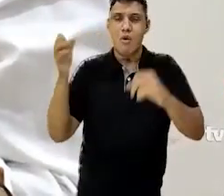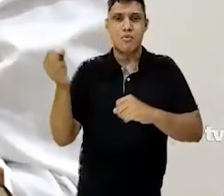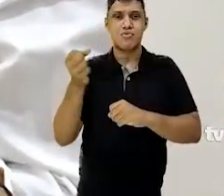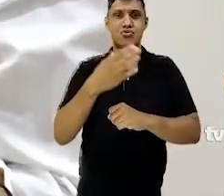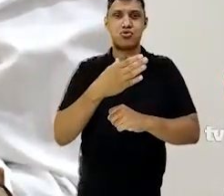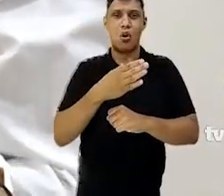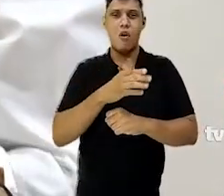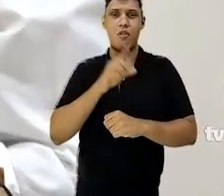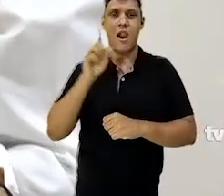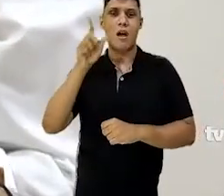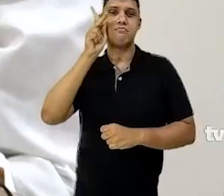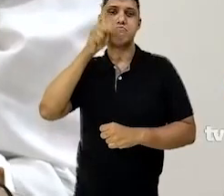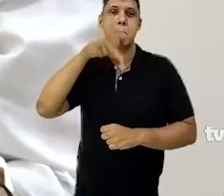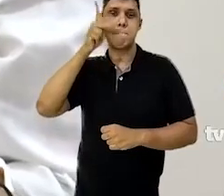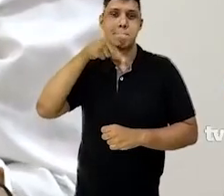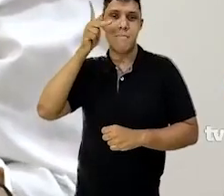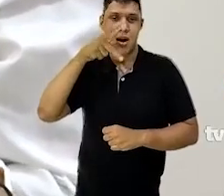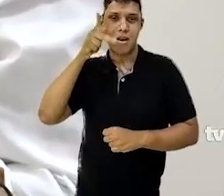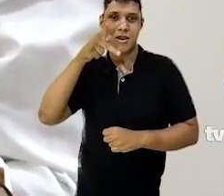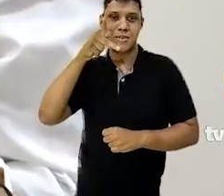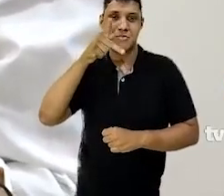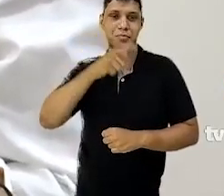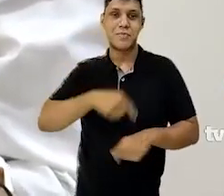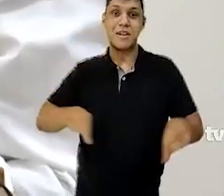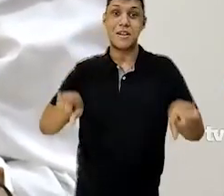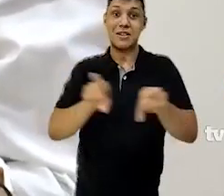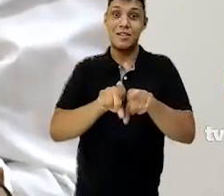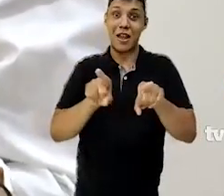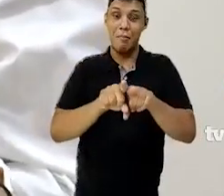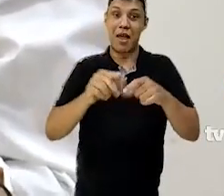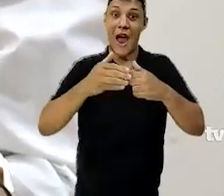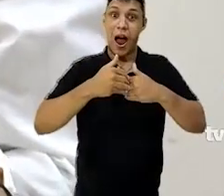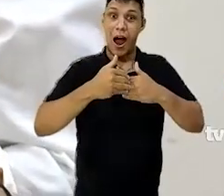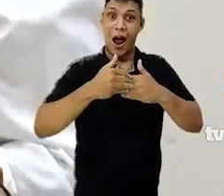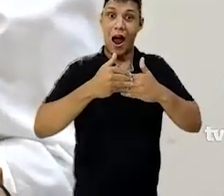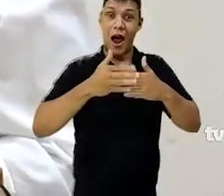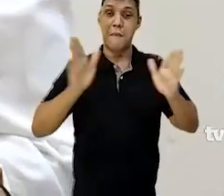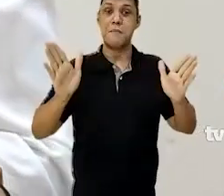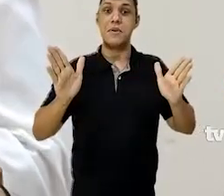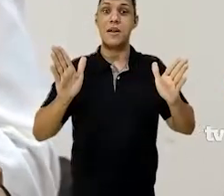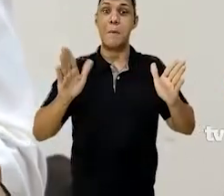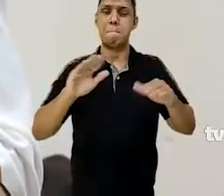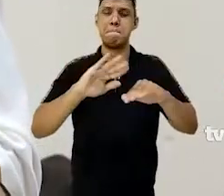bairro Paraíba. Já vamos abrir mais de 160